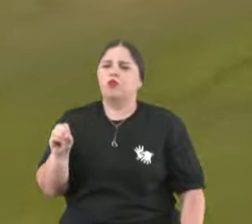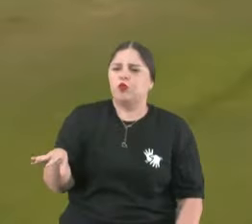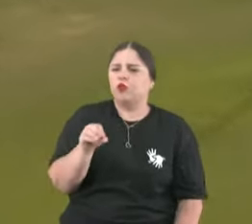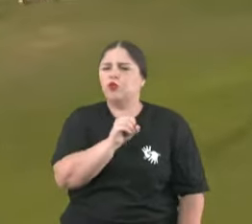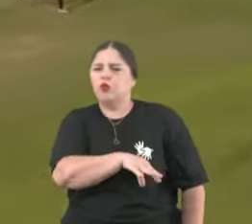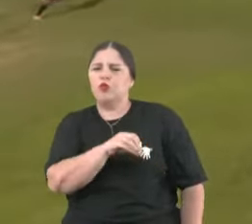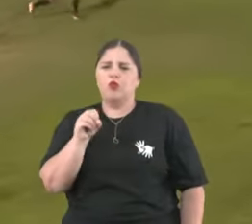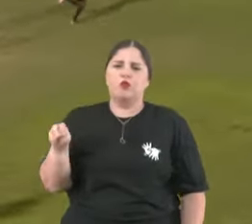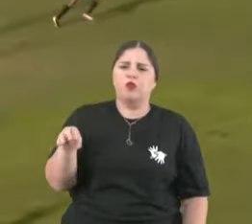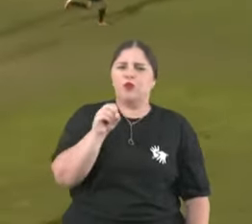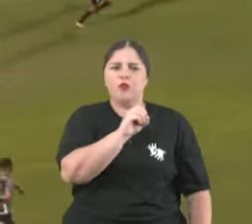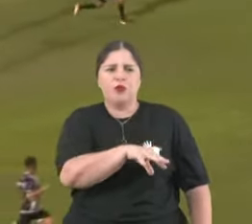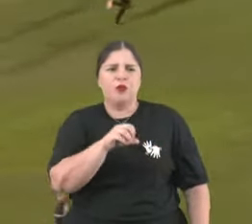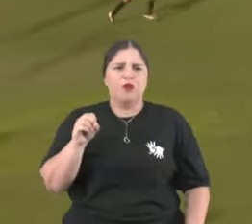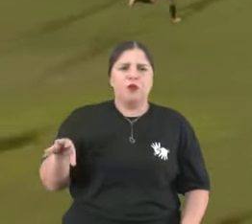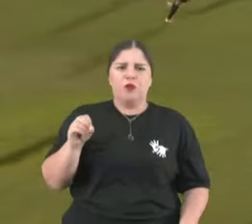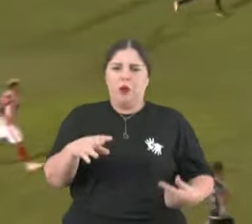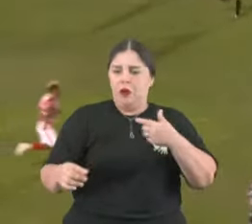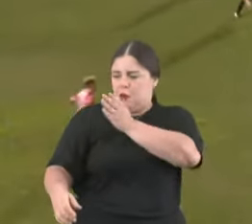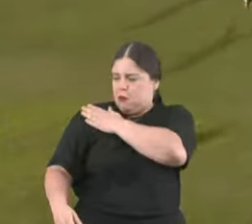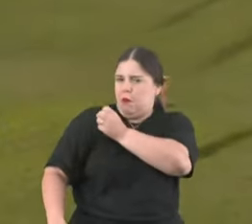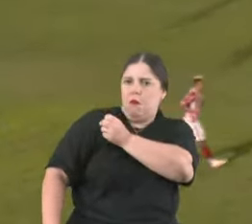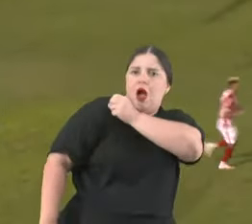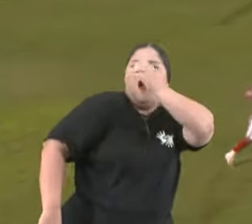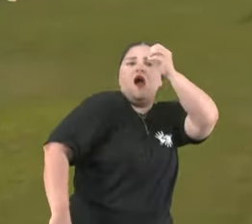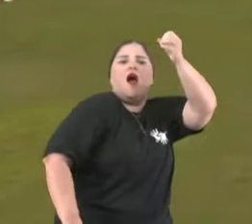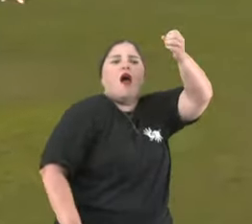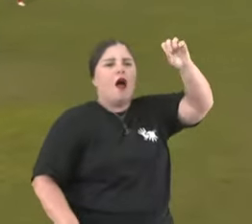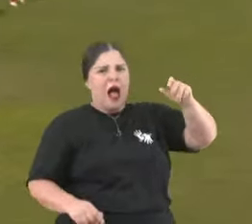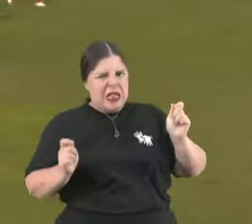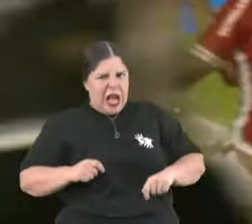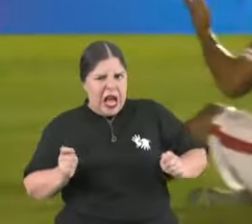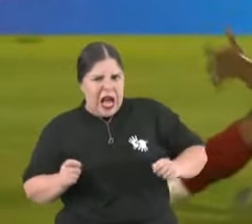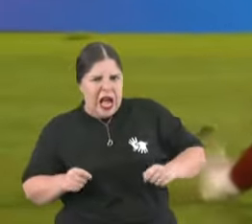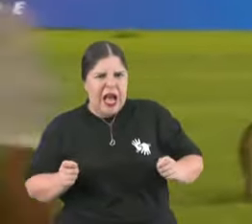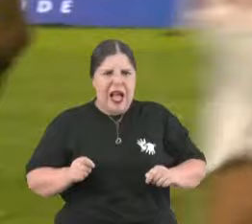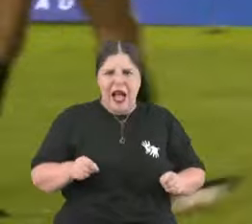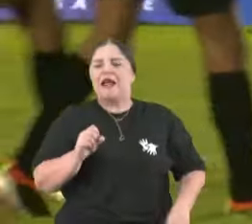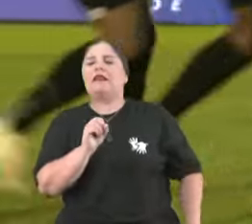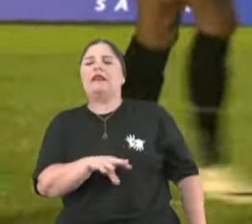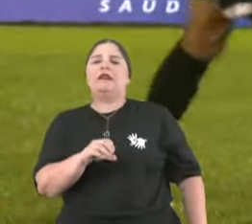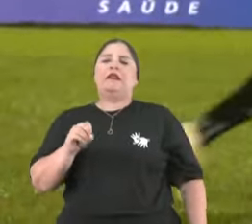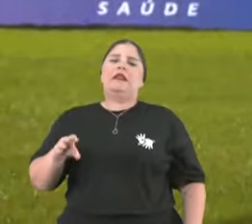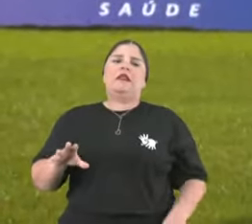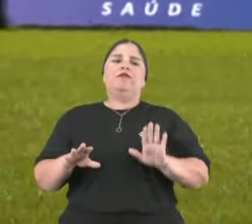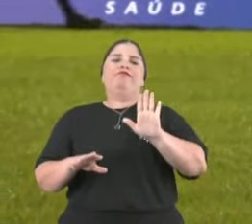João mata no peito. Vai dar tempo para descer? O Falcão trava.